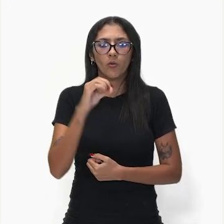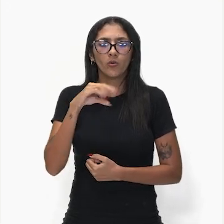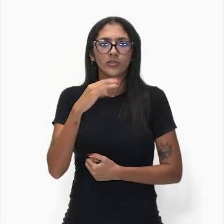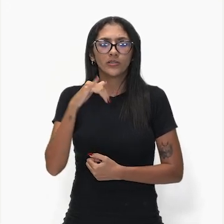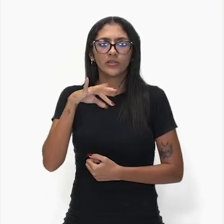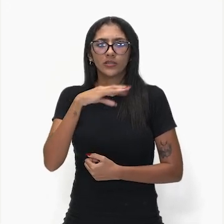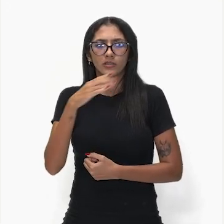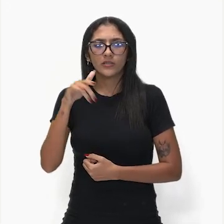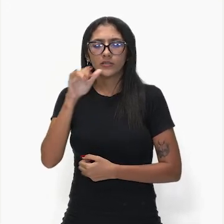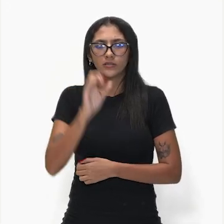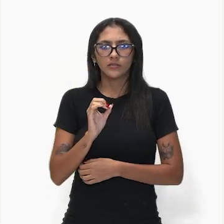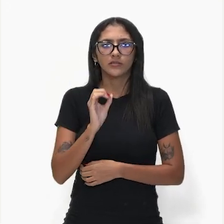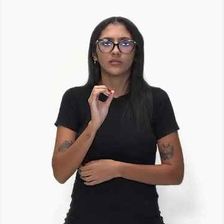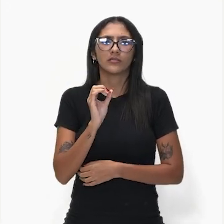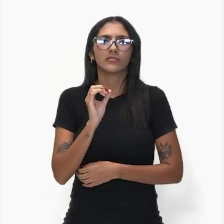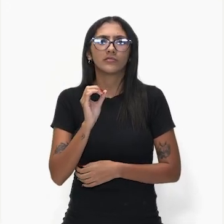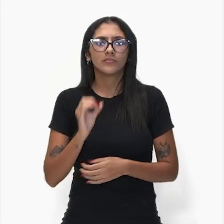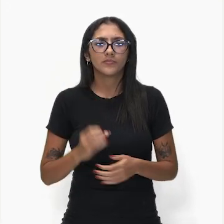Vicente, e percebo que